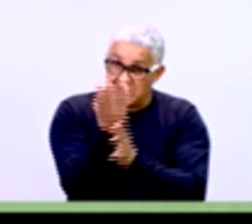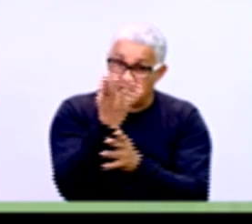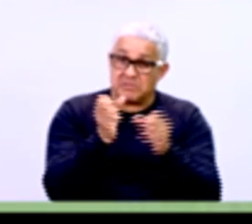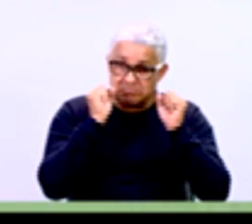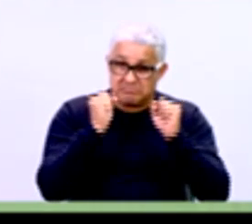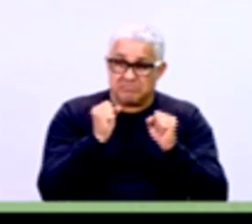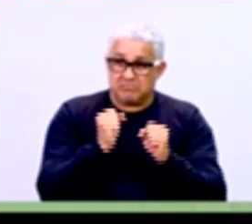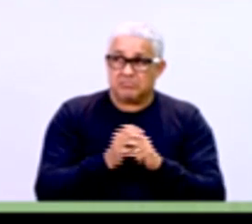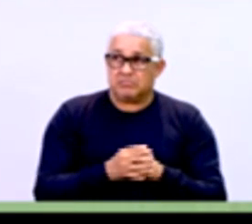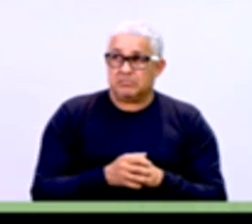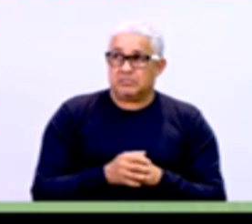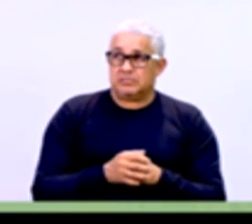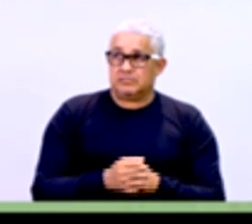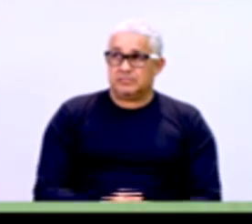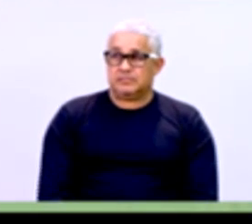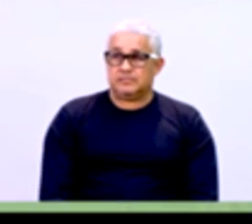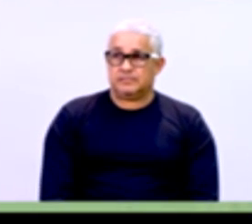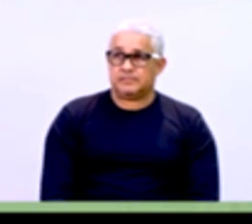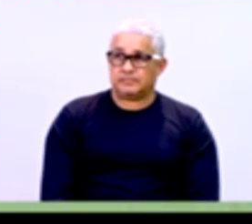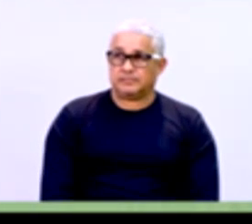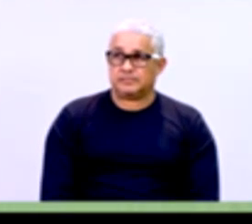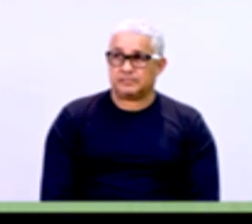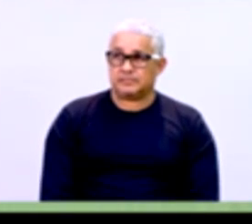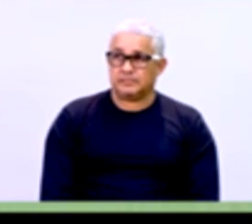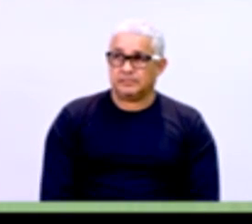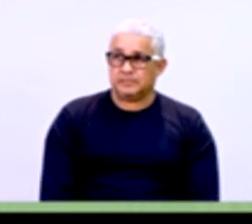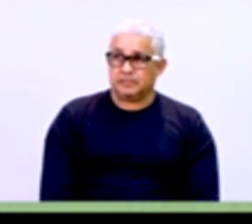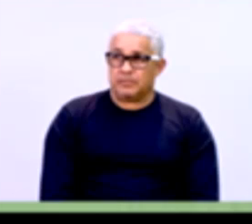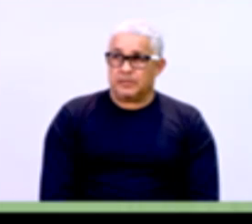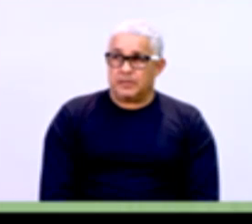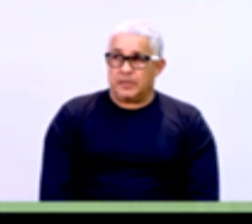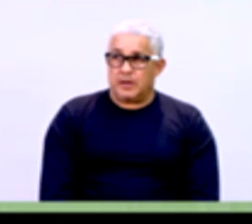só puxar mais para cá esse meu esqueminha aqui.